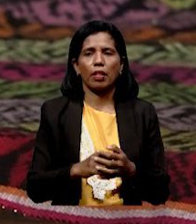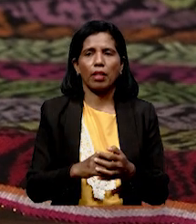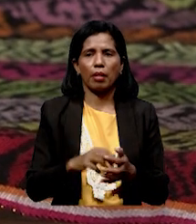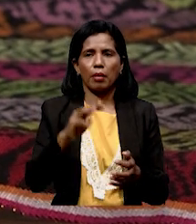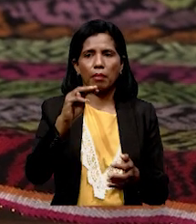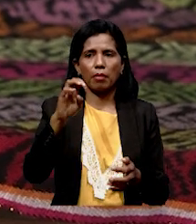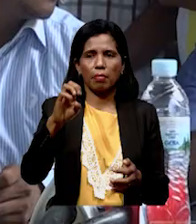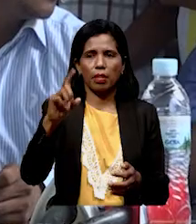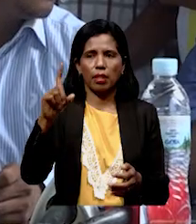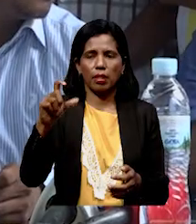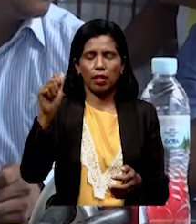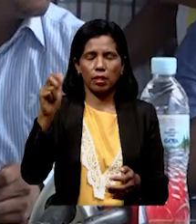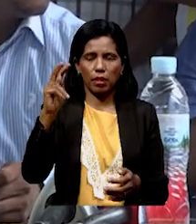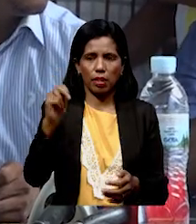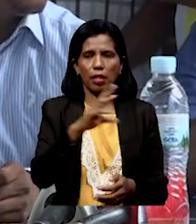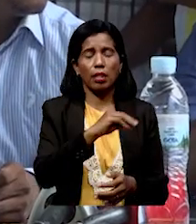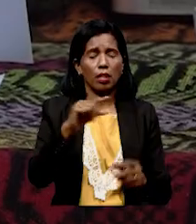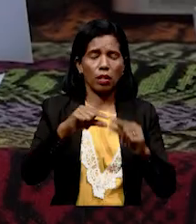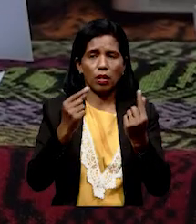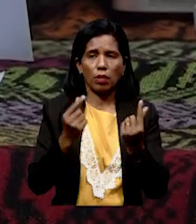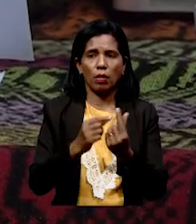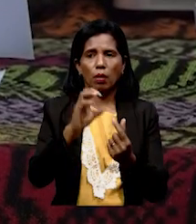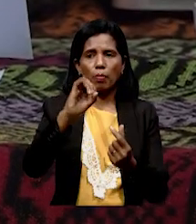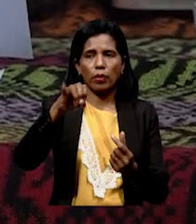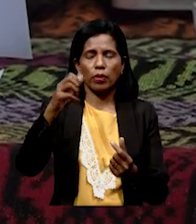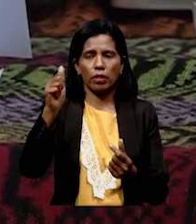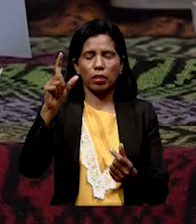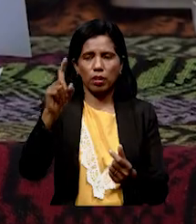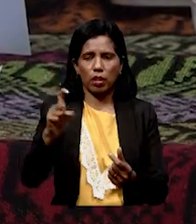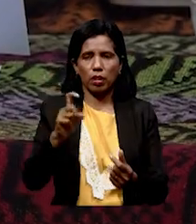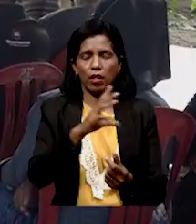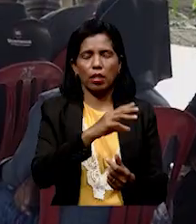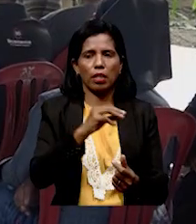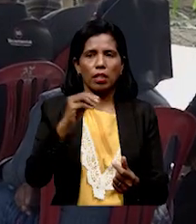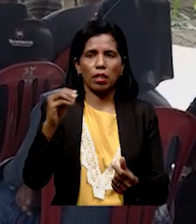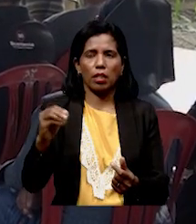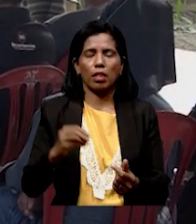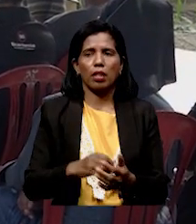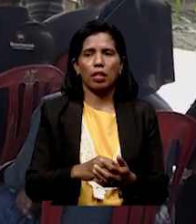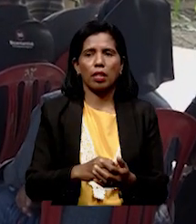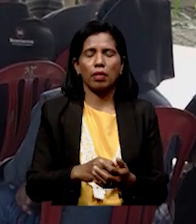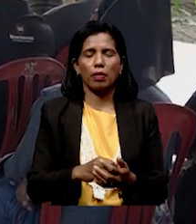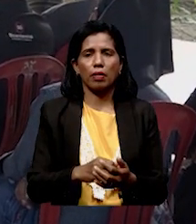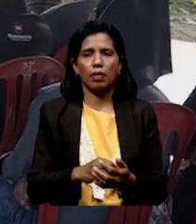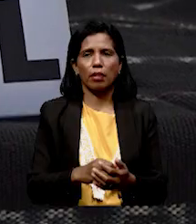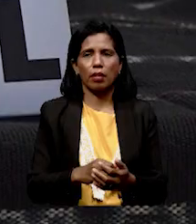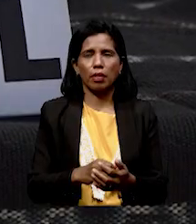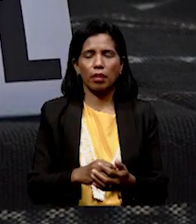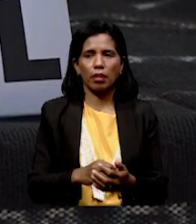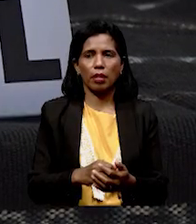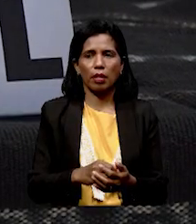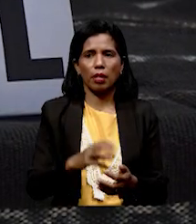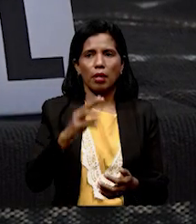mesan Movimento Juventude Apoio Xanana ka Mojax, Movimento Apoio Líder Carismático ba Desenvolvimento Timorense